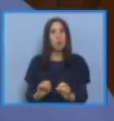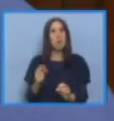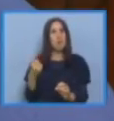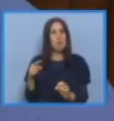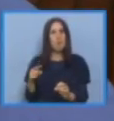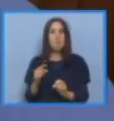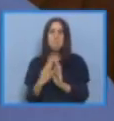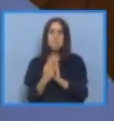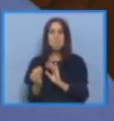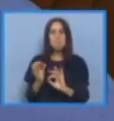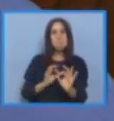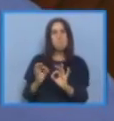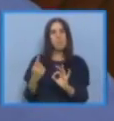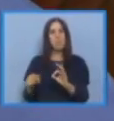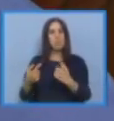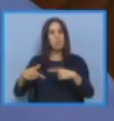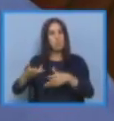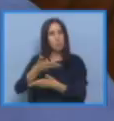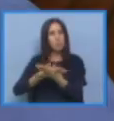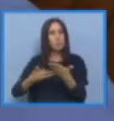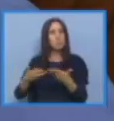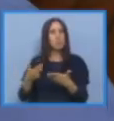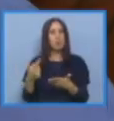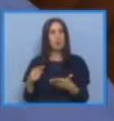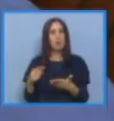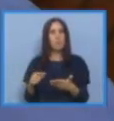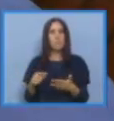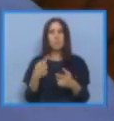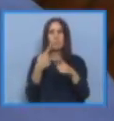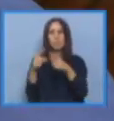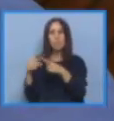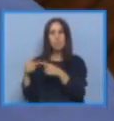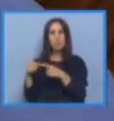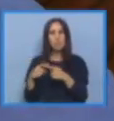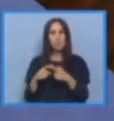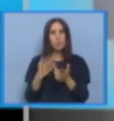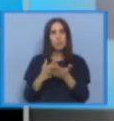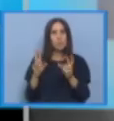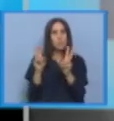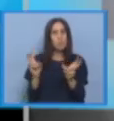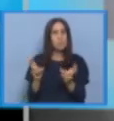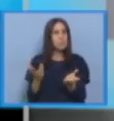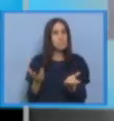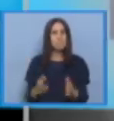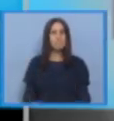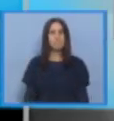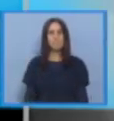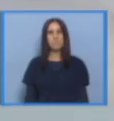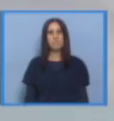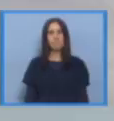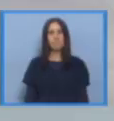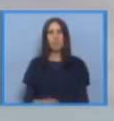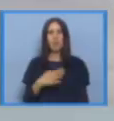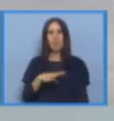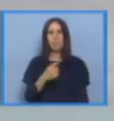protótipos, existem reuniões, existem uma série de estudos sobre, mas, enfim... Permanecemos no âmbito das